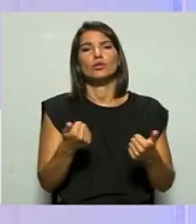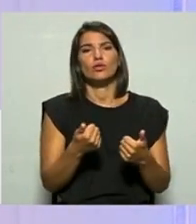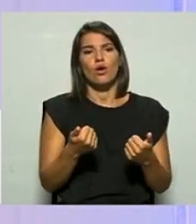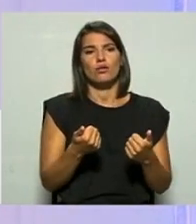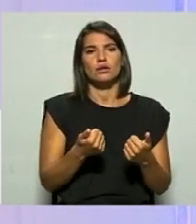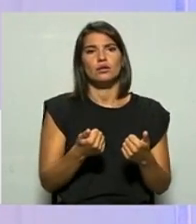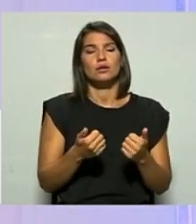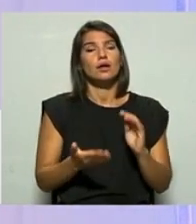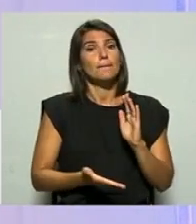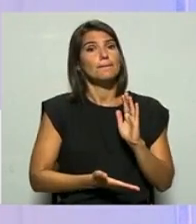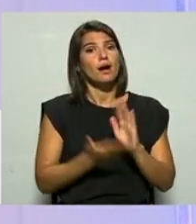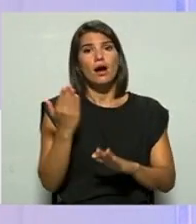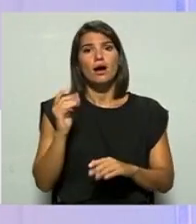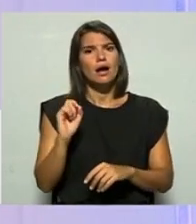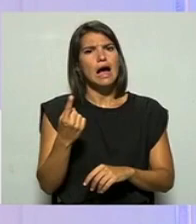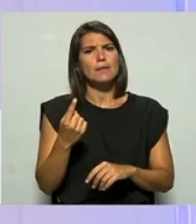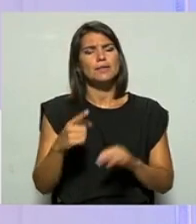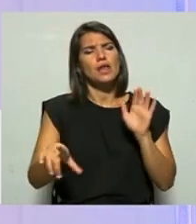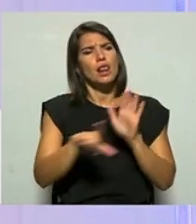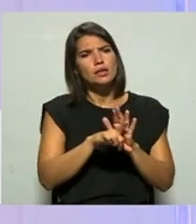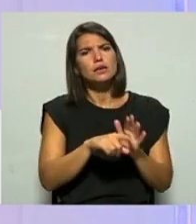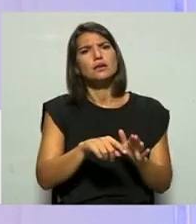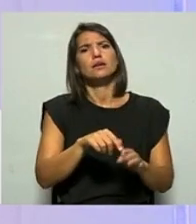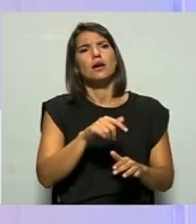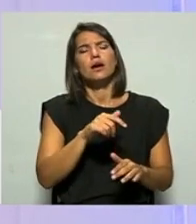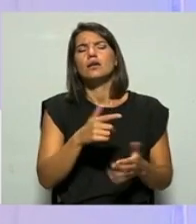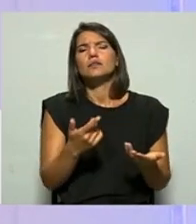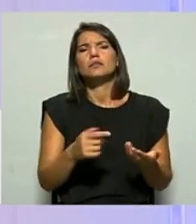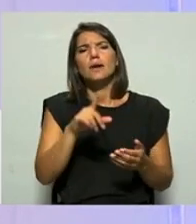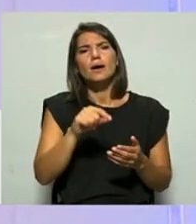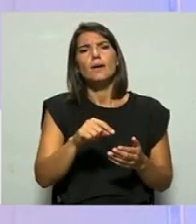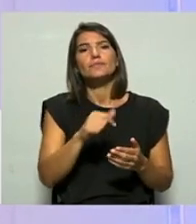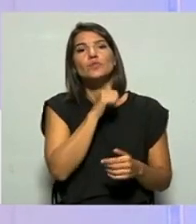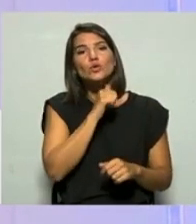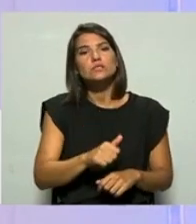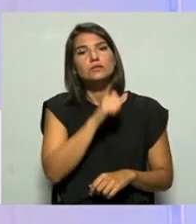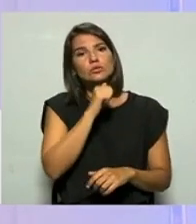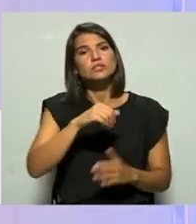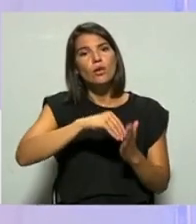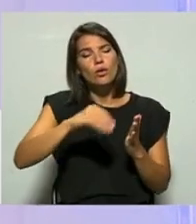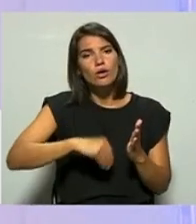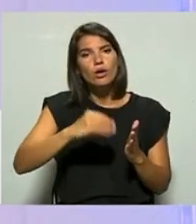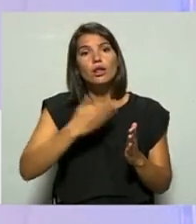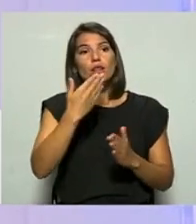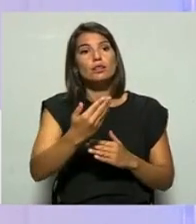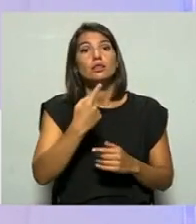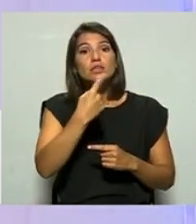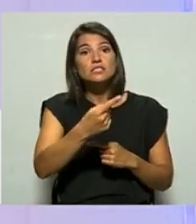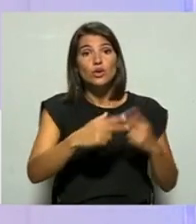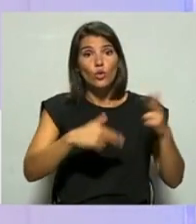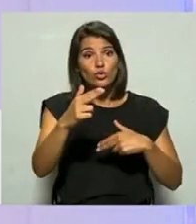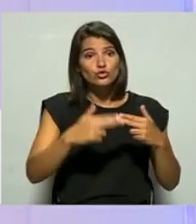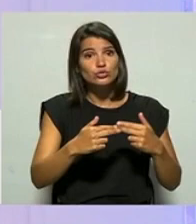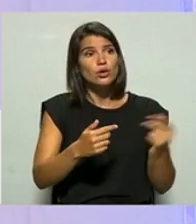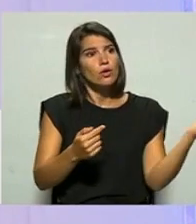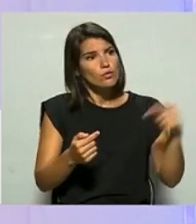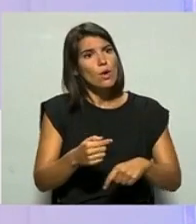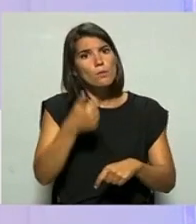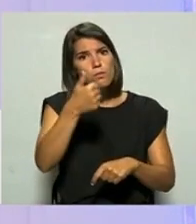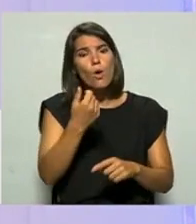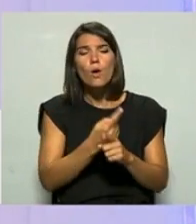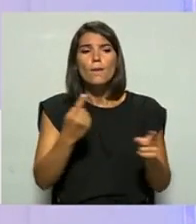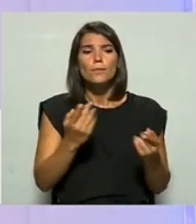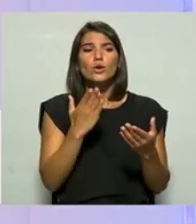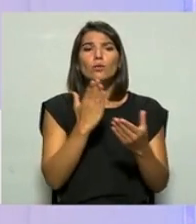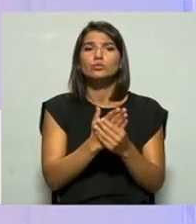seja mais cedo na questão dos licenciamentos para que nós possamos possamos dizer aos investidores e aos construtores e é bom controle Almada porque